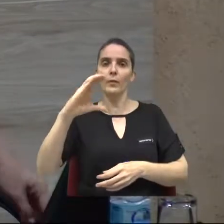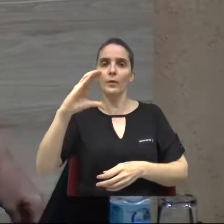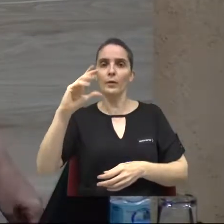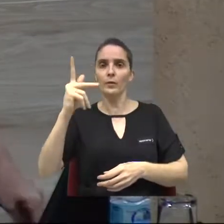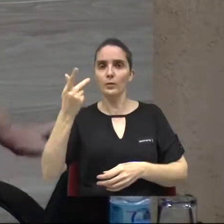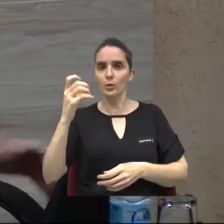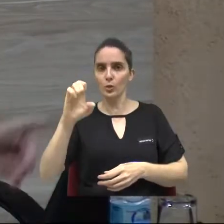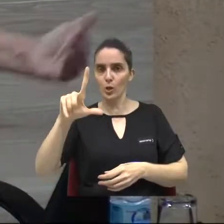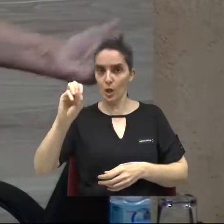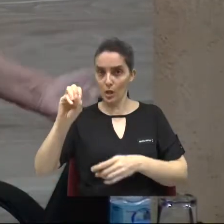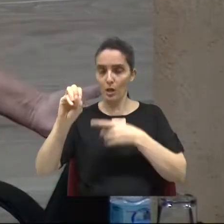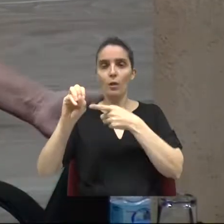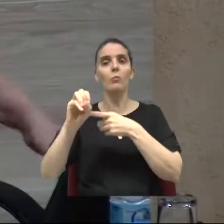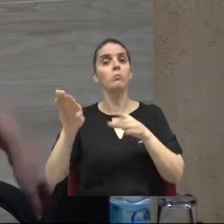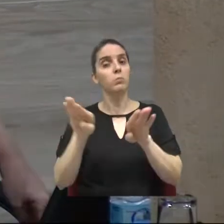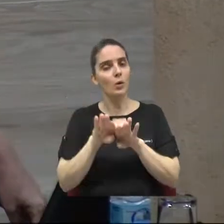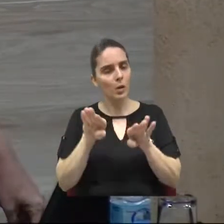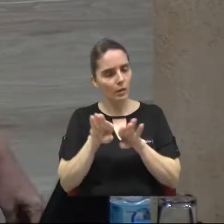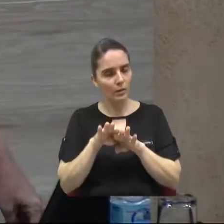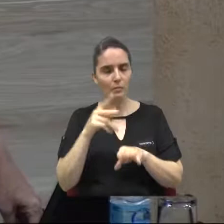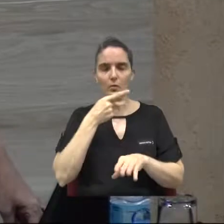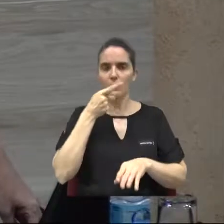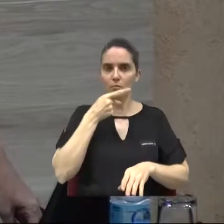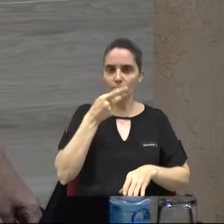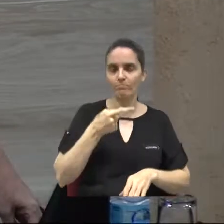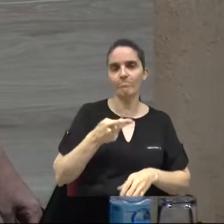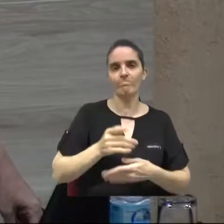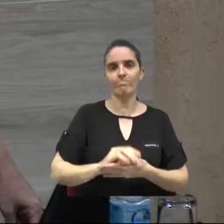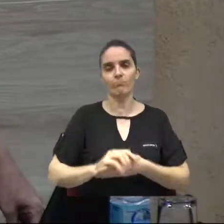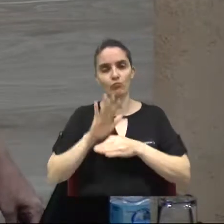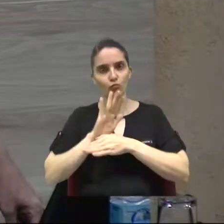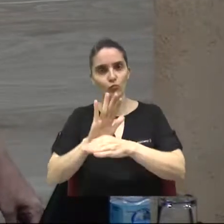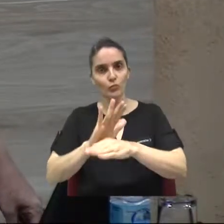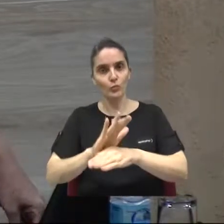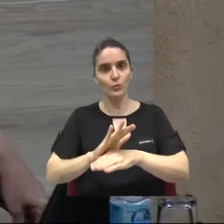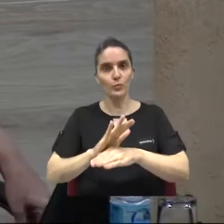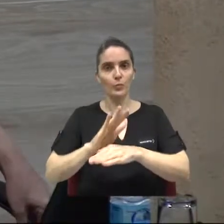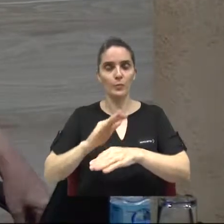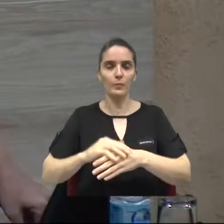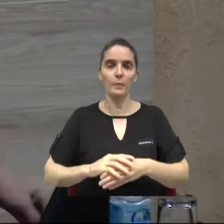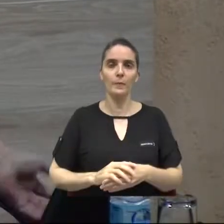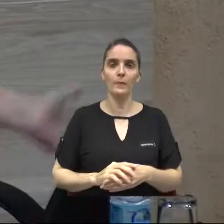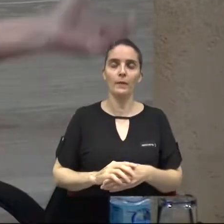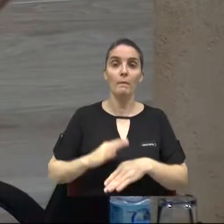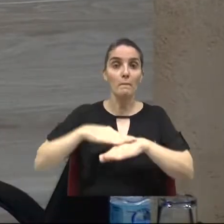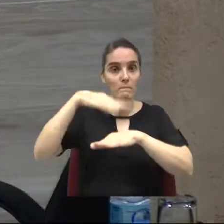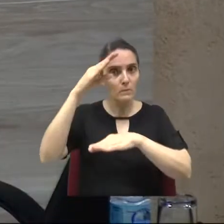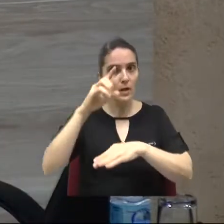os projetos, também se ofereceu para conseguir mais uma através